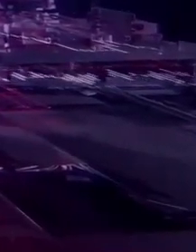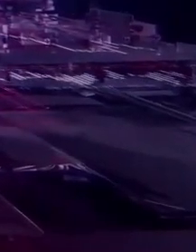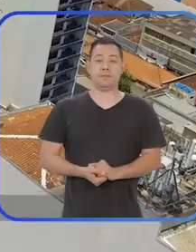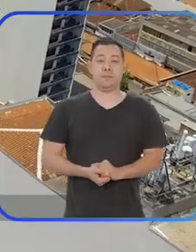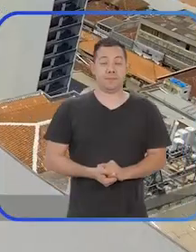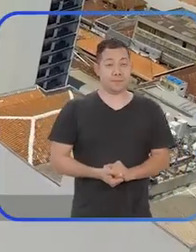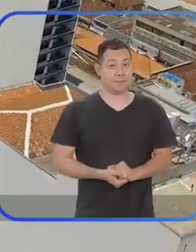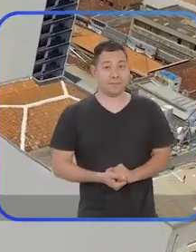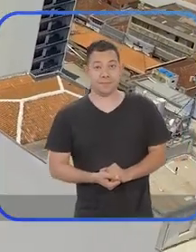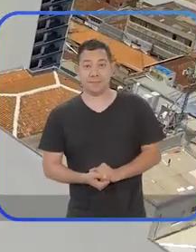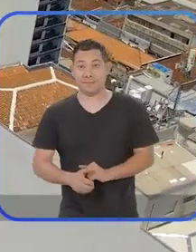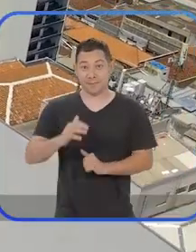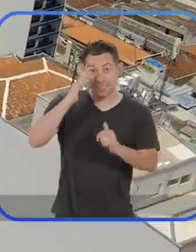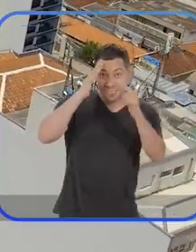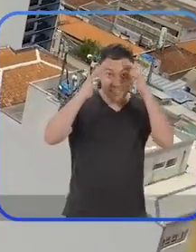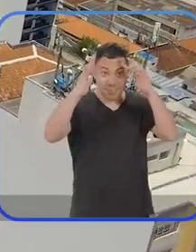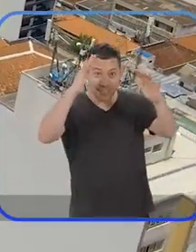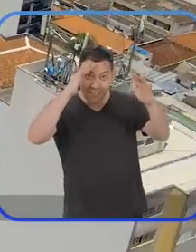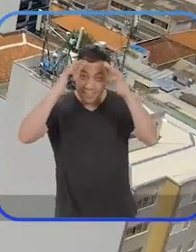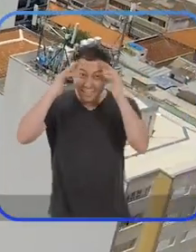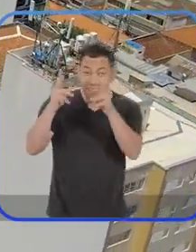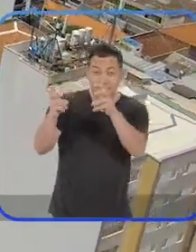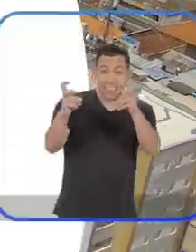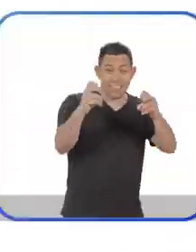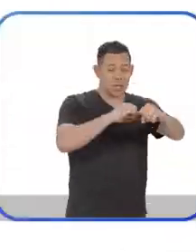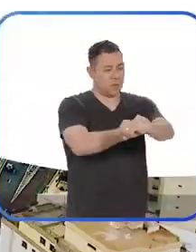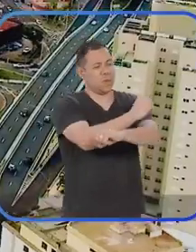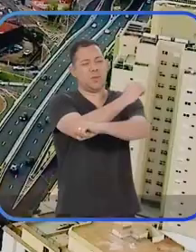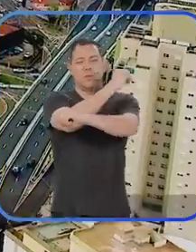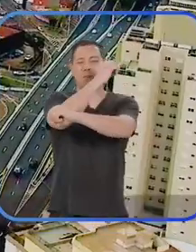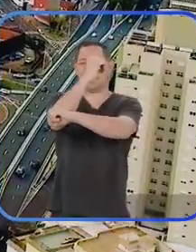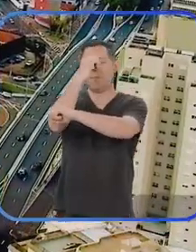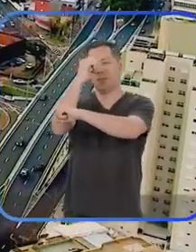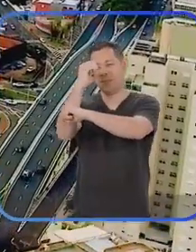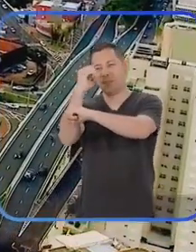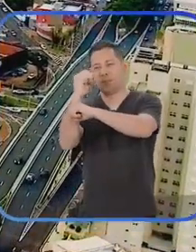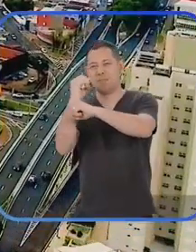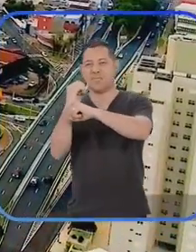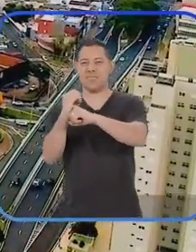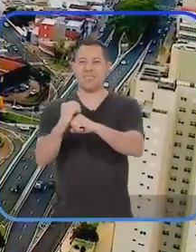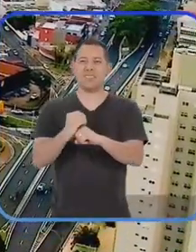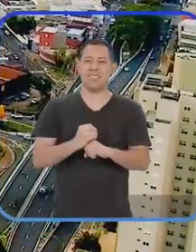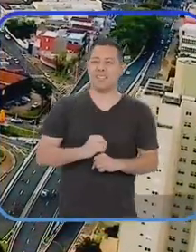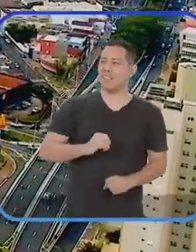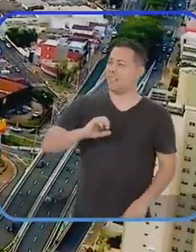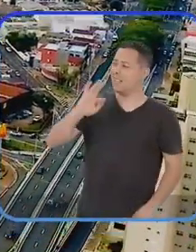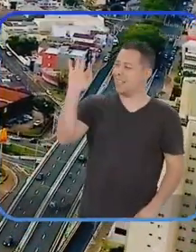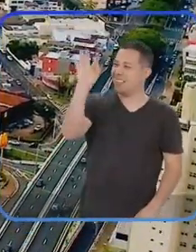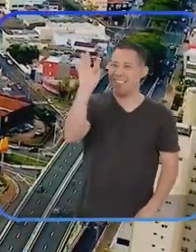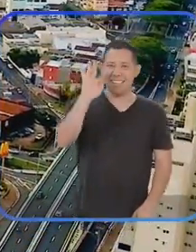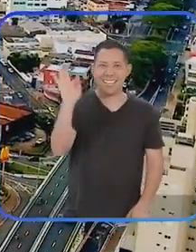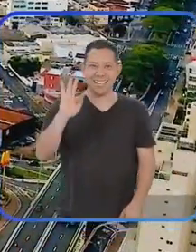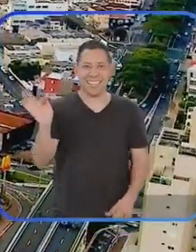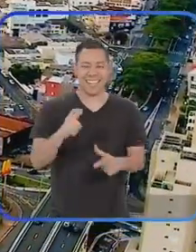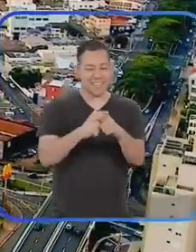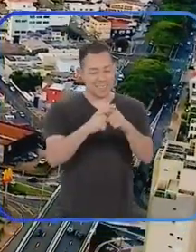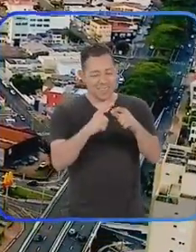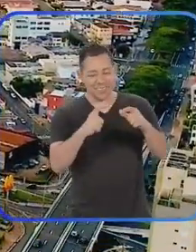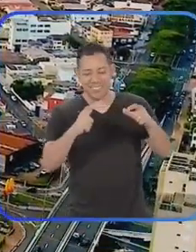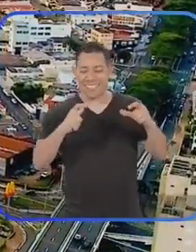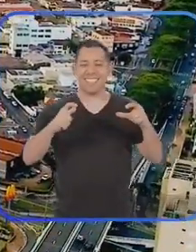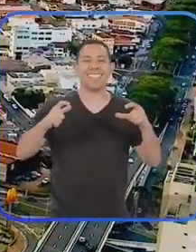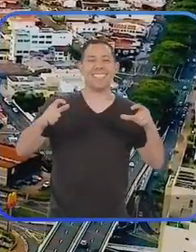Basta olhar para o lado, ao longe ou no horizonte, pra ver e sentir que Franca cresceu